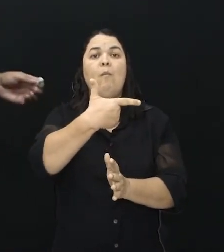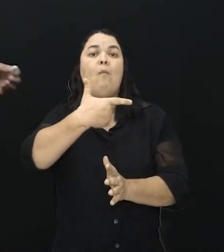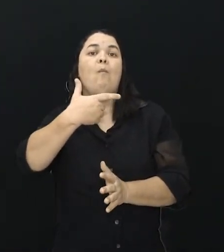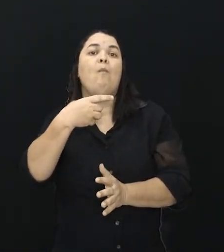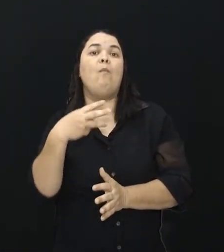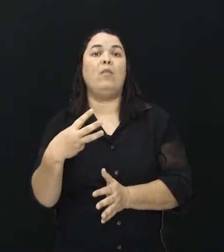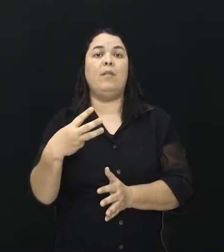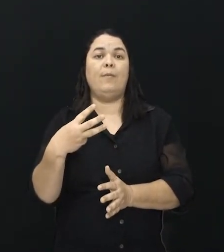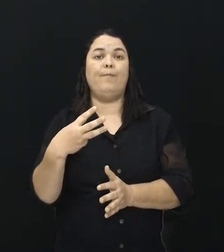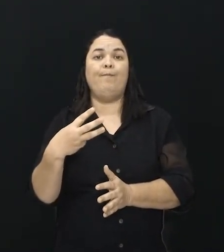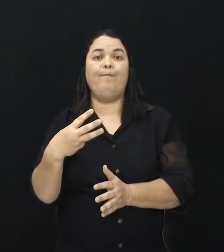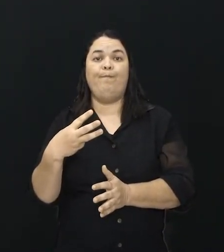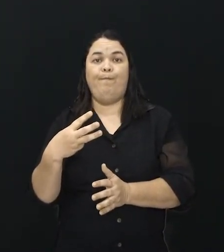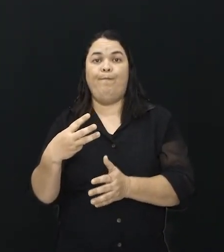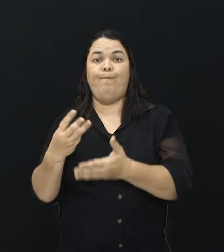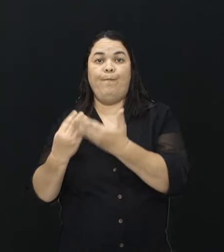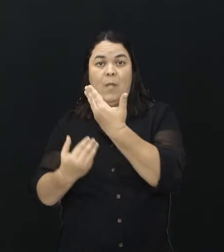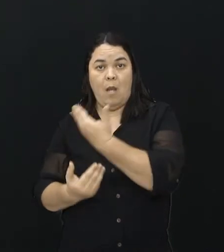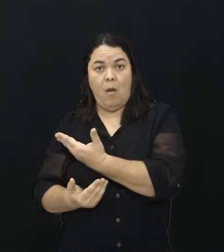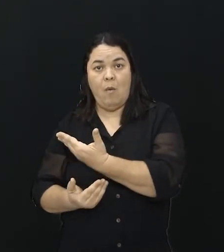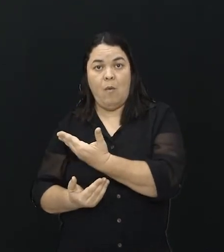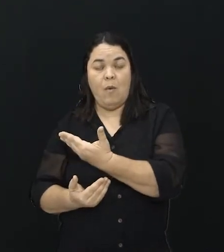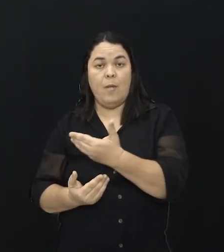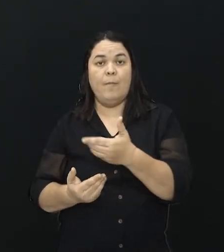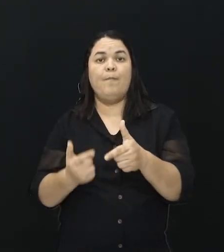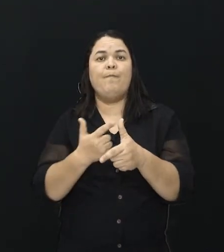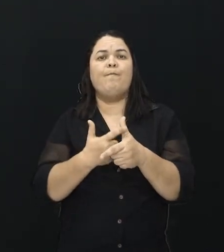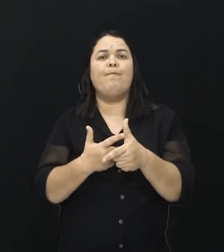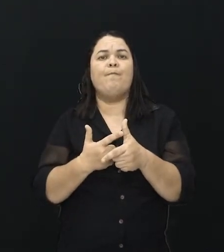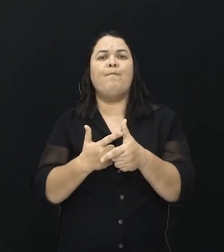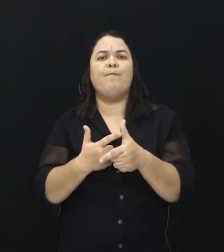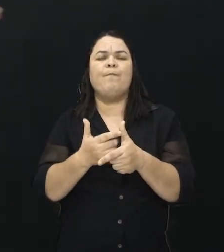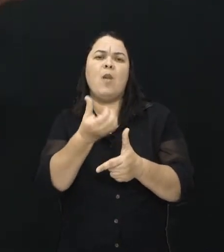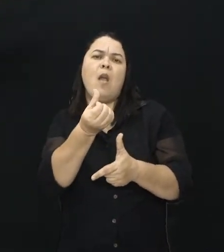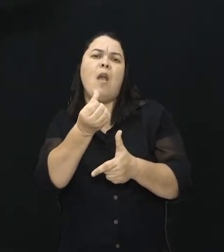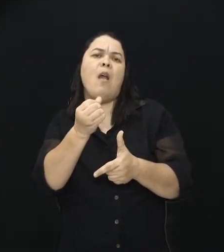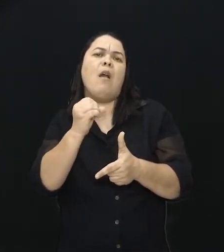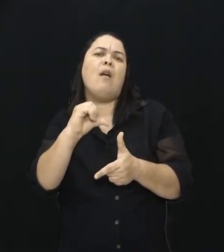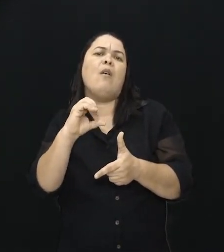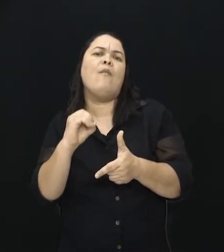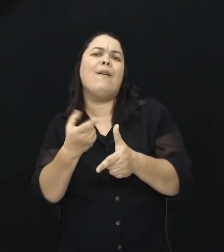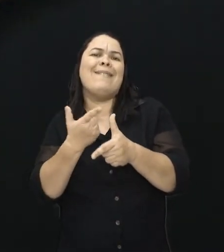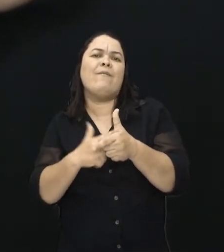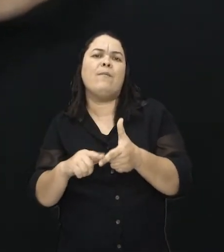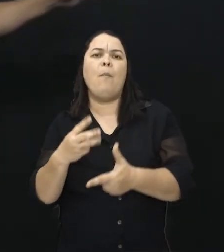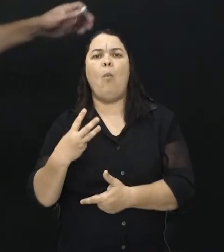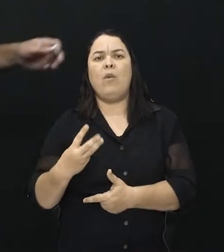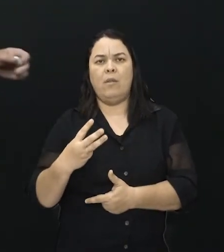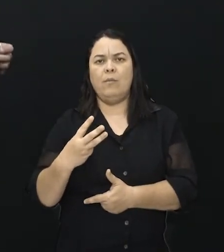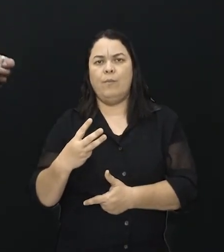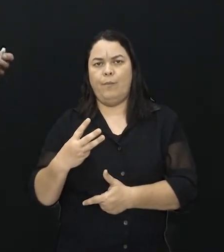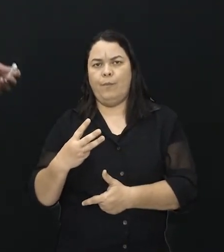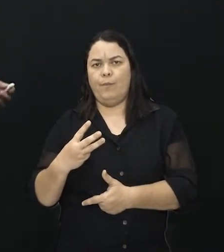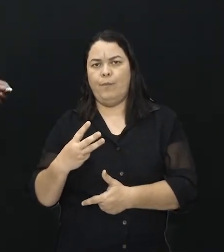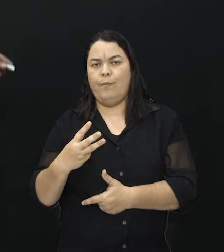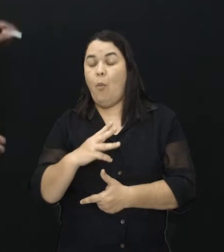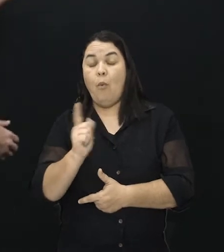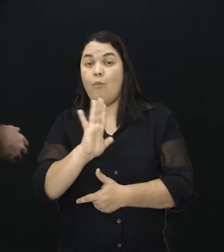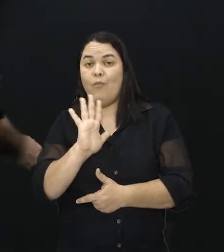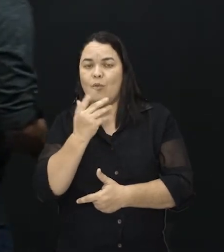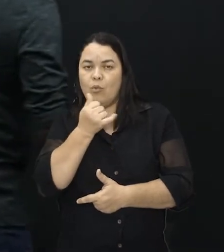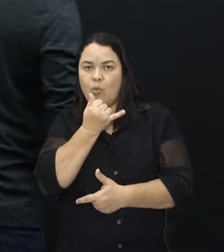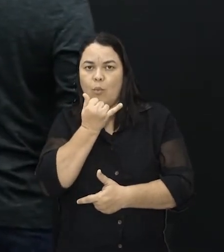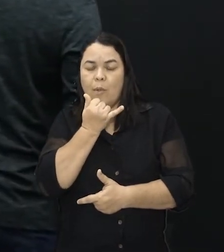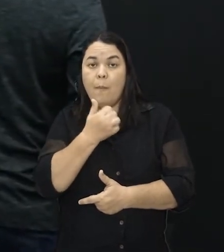de 690 por 23, desculpa. Dividindo 690 por